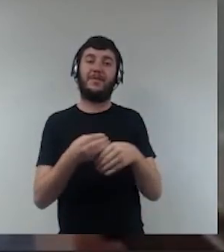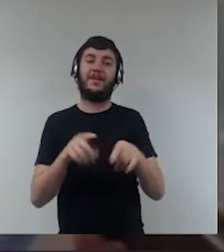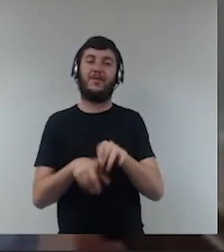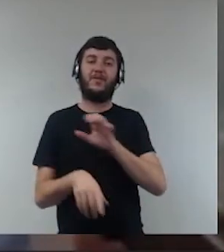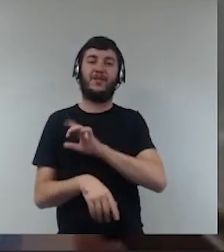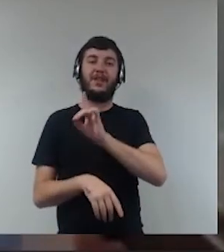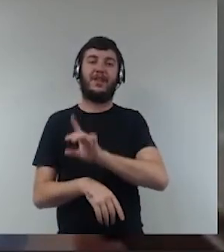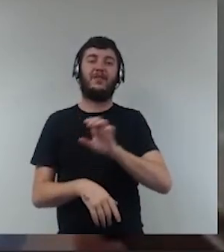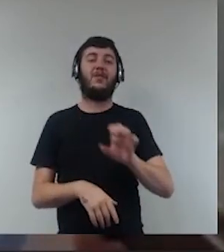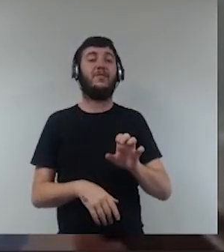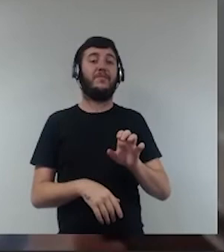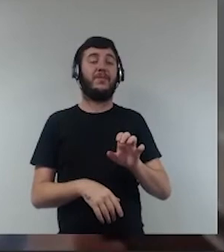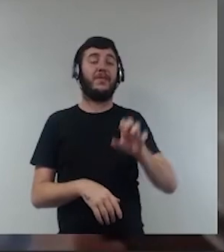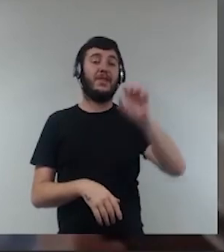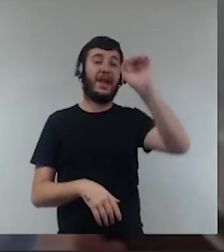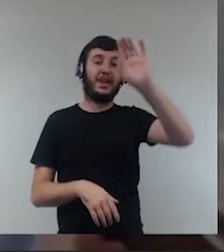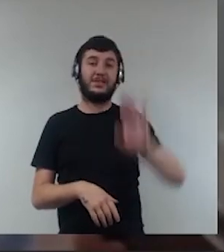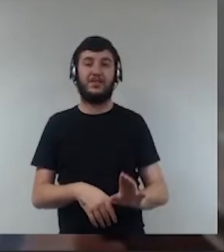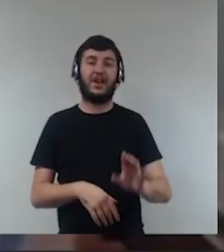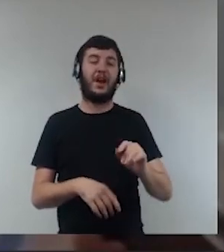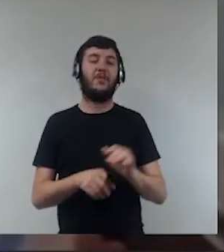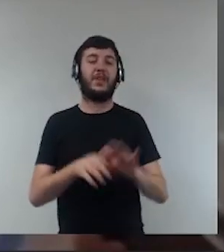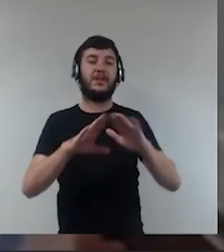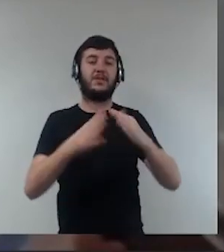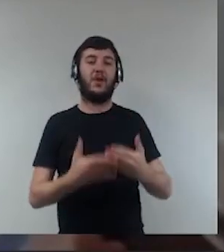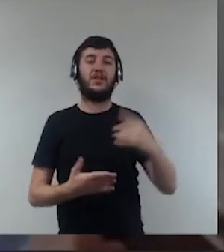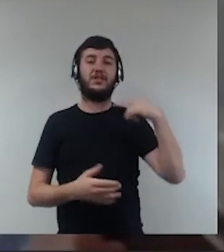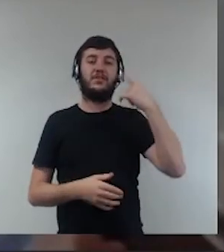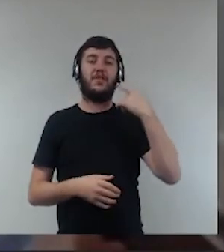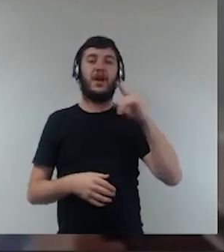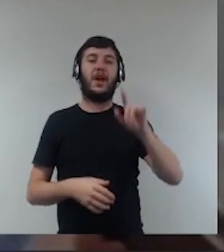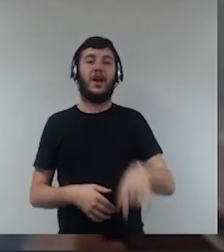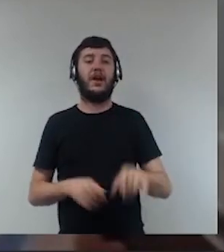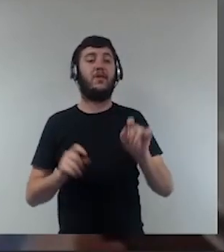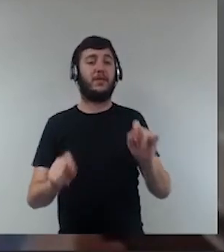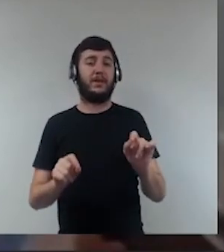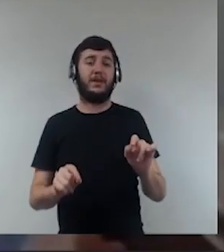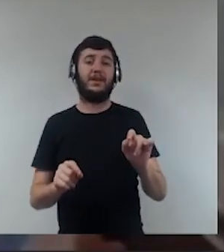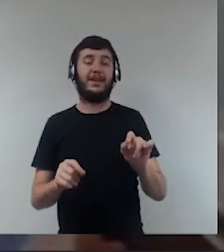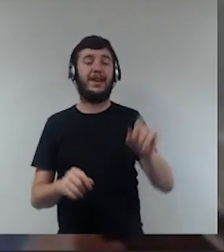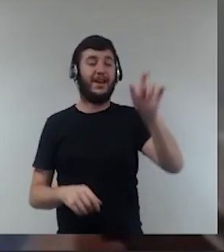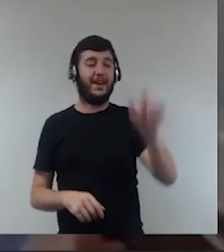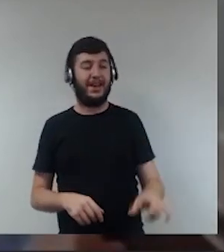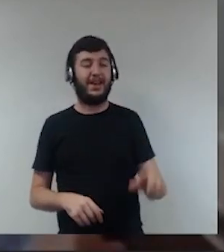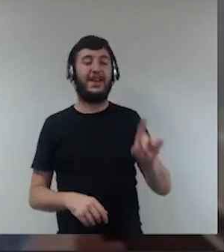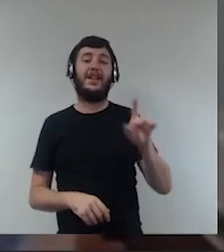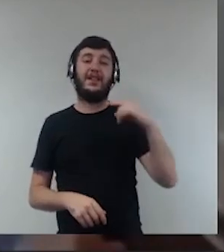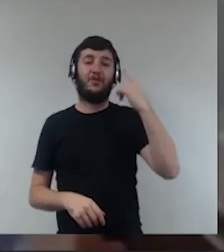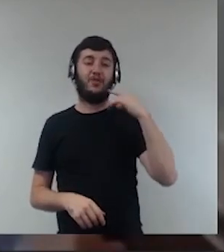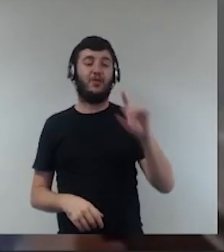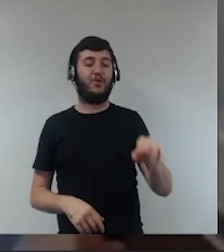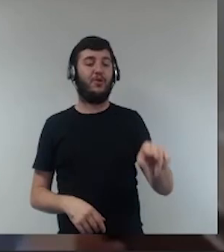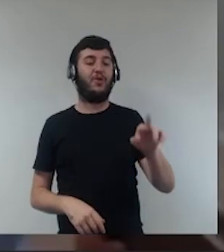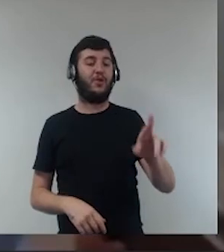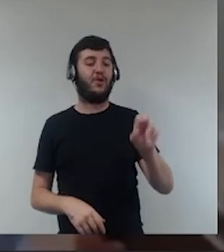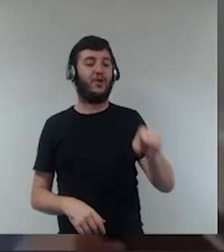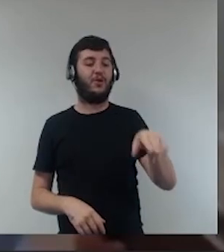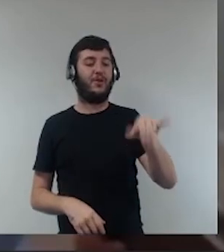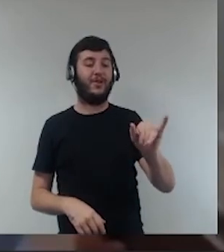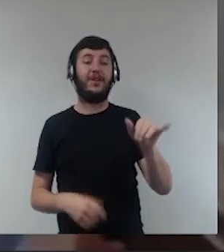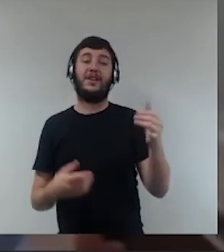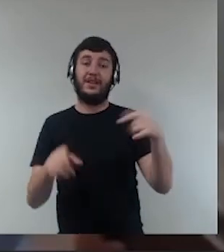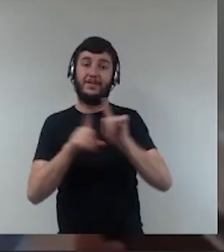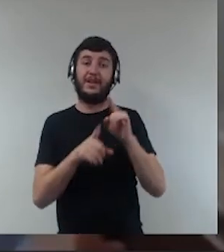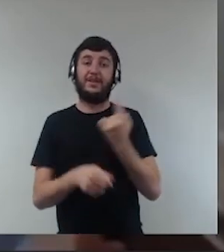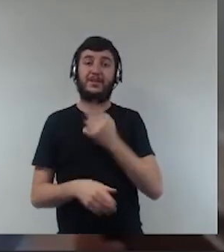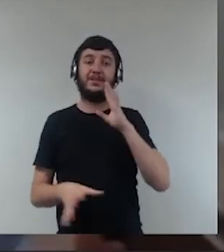amigo, professor Rony Preus Duarte. Realmente a ESA Nacional tem um papel fundamental nesse momento. A advocacia